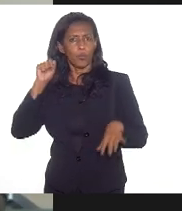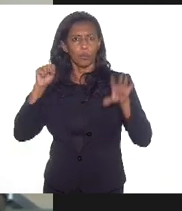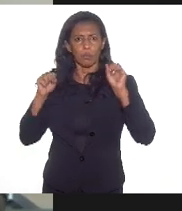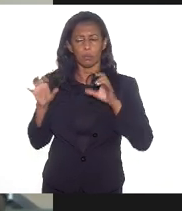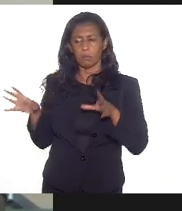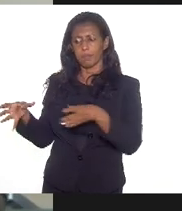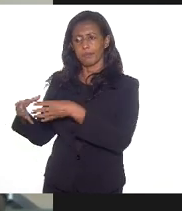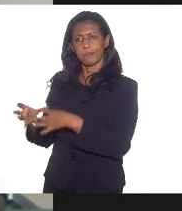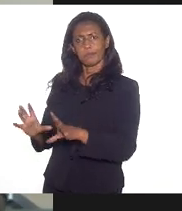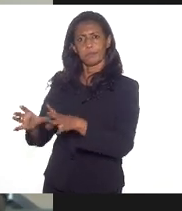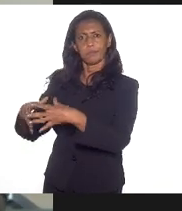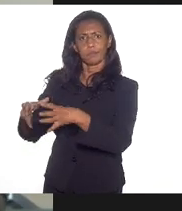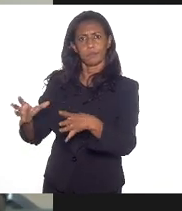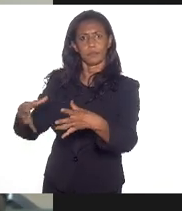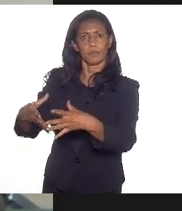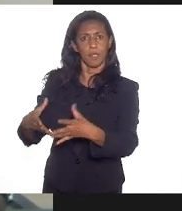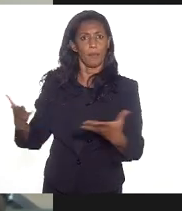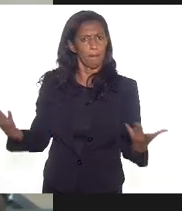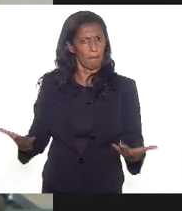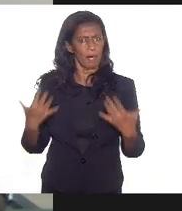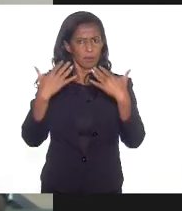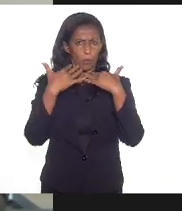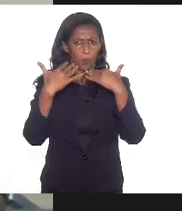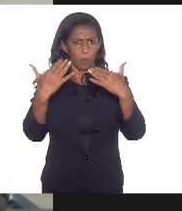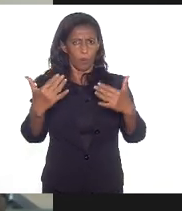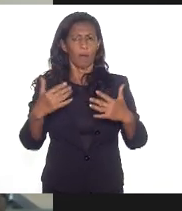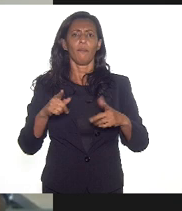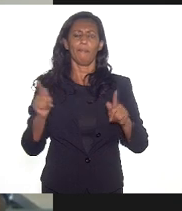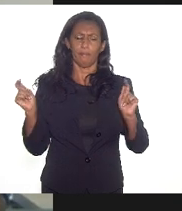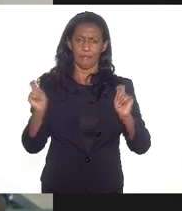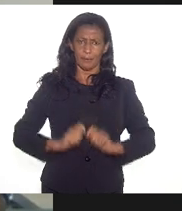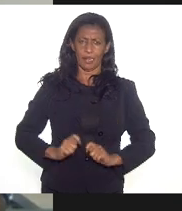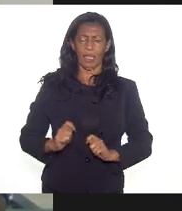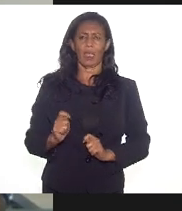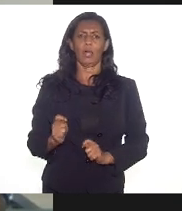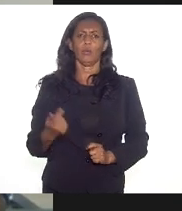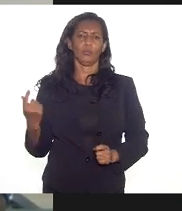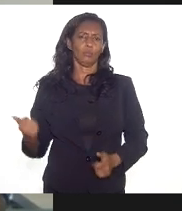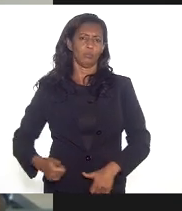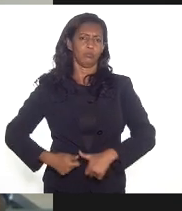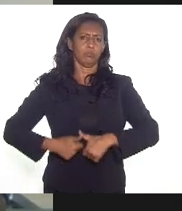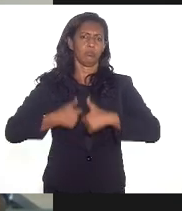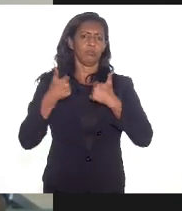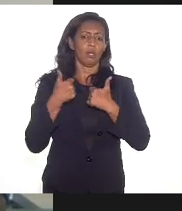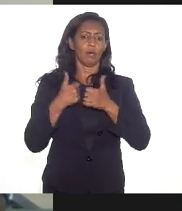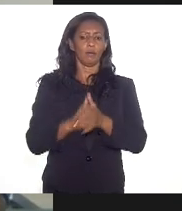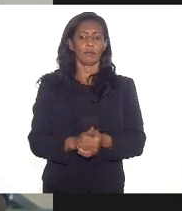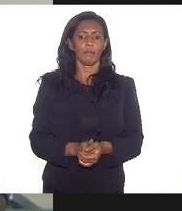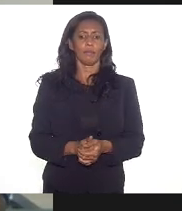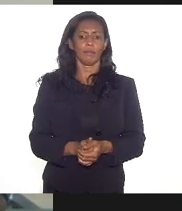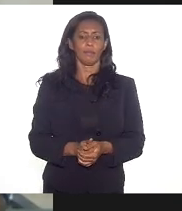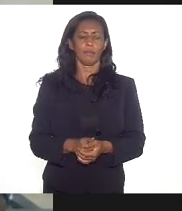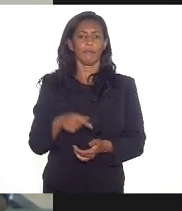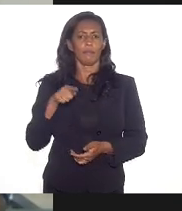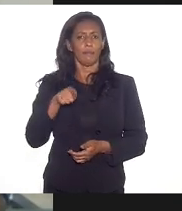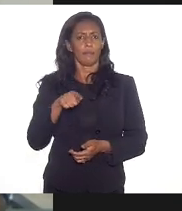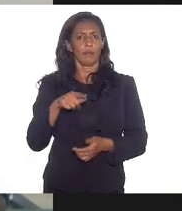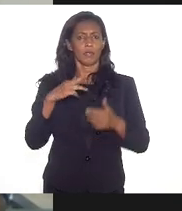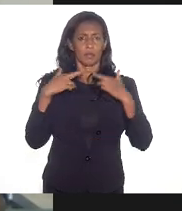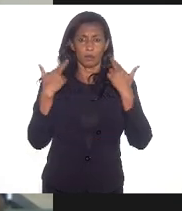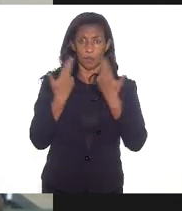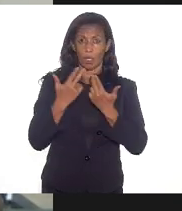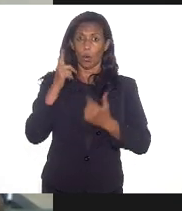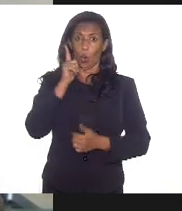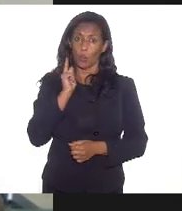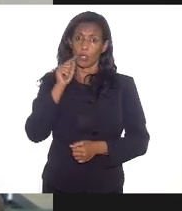comunidades tradicionais, mas a gente faz uma audiência pública onde a gente aprimora essa oitiva e consegue ali